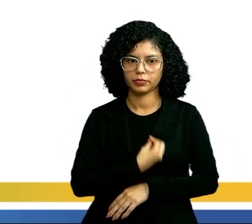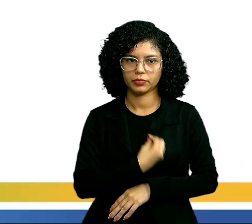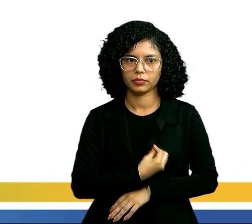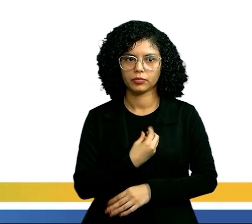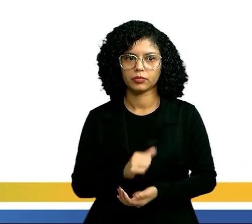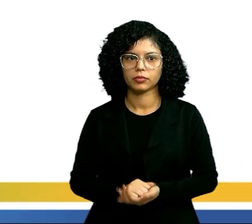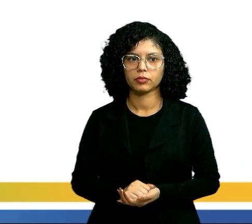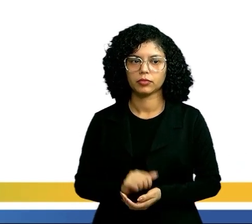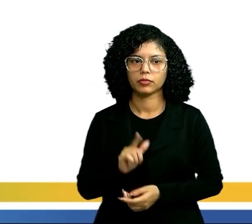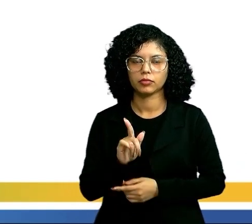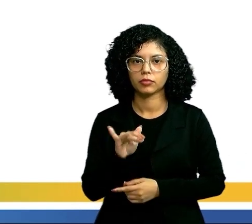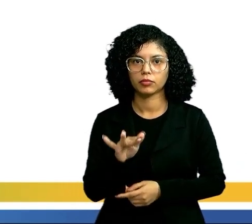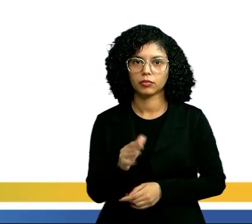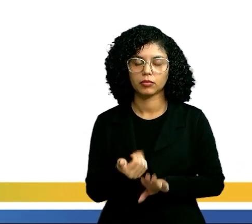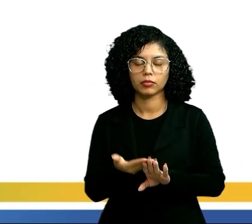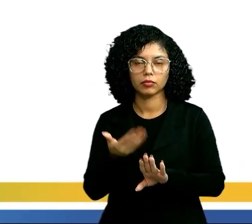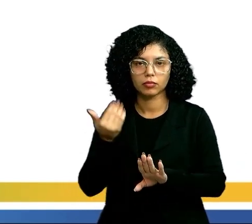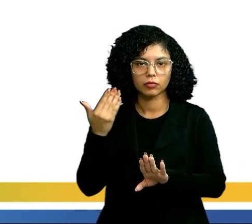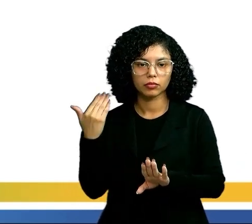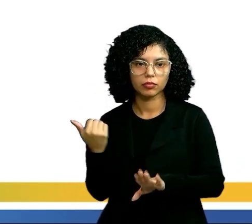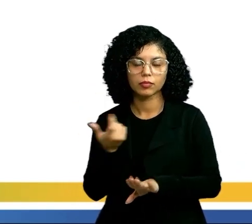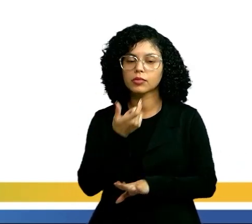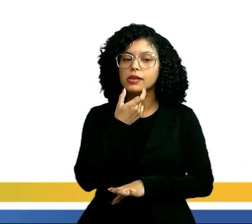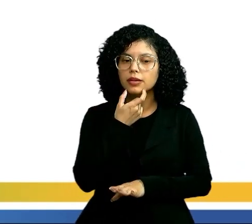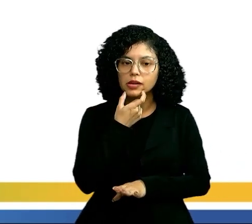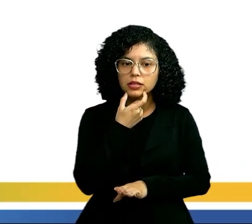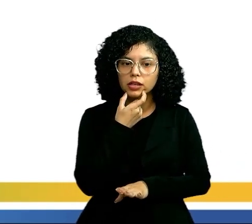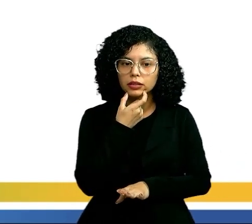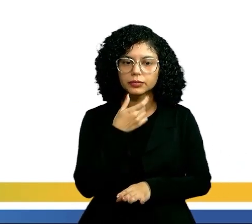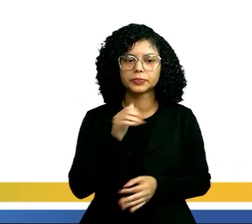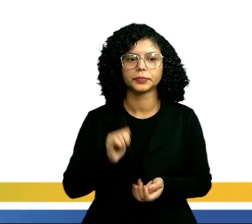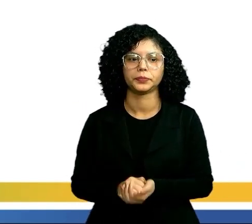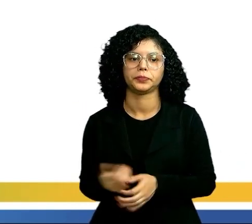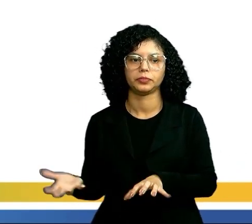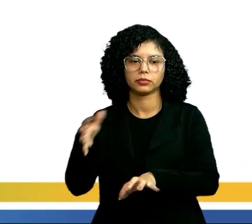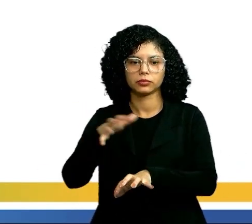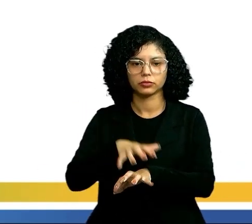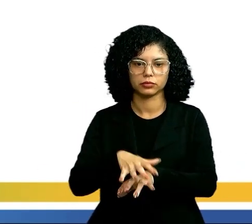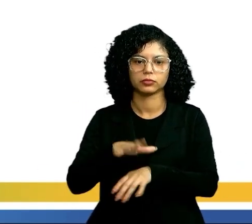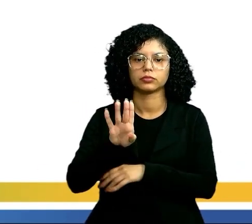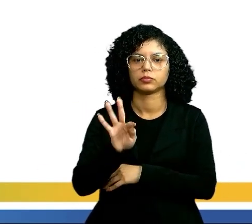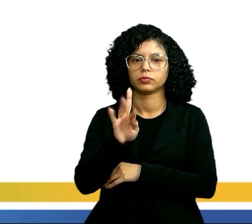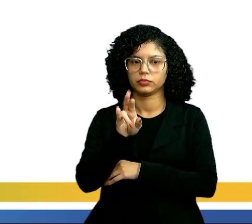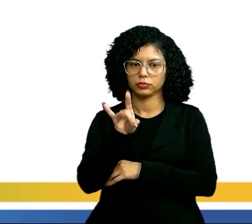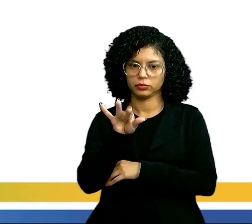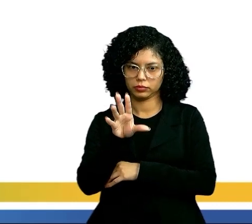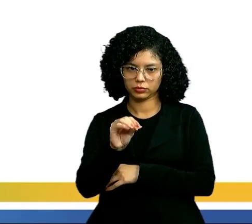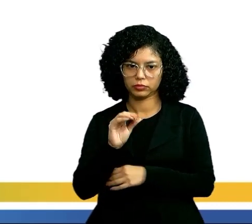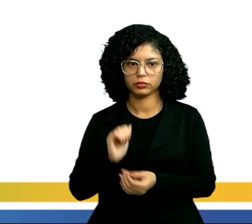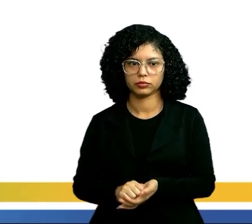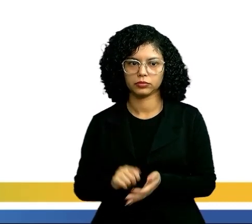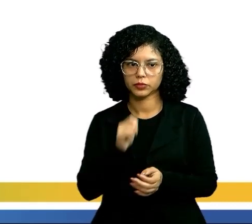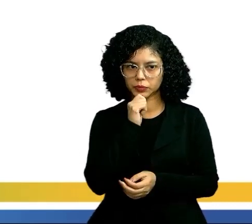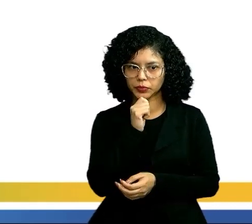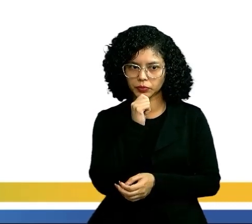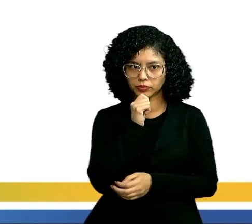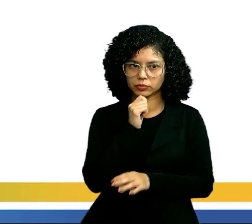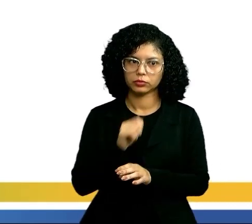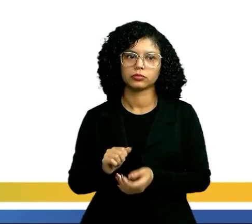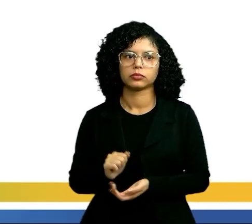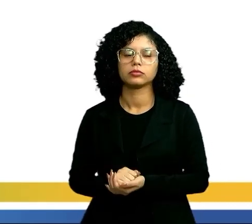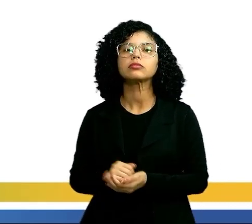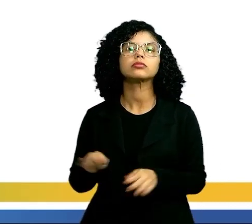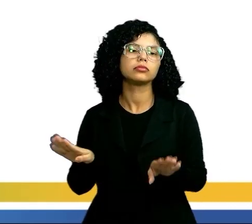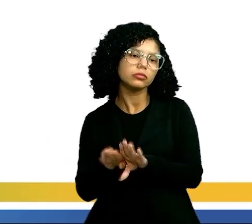presente. A Guiana, que é a antiga Guiana inglesa, colonizada por britânicos. O Suriname, que é a antiga Guiana